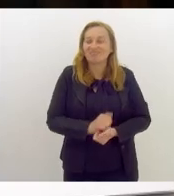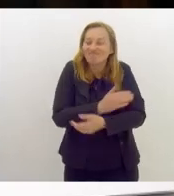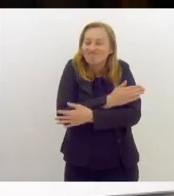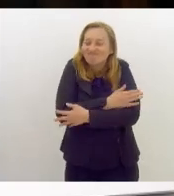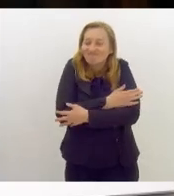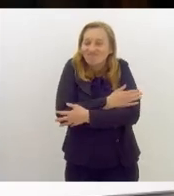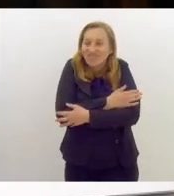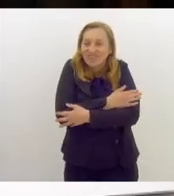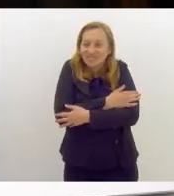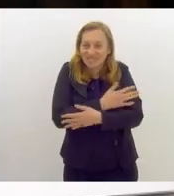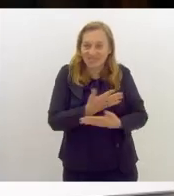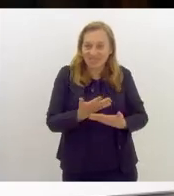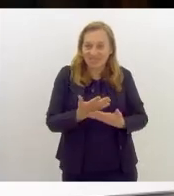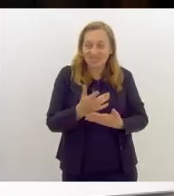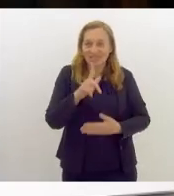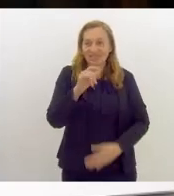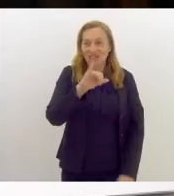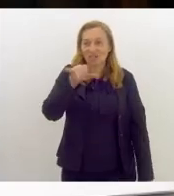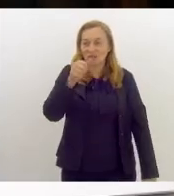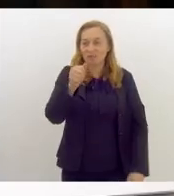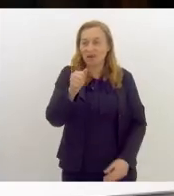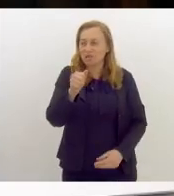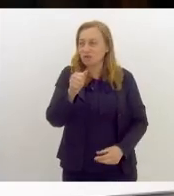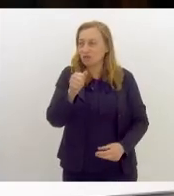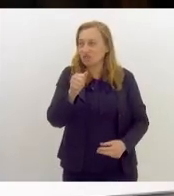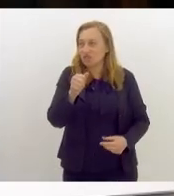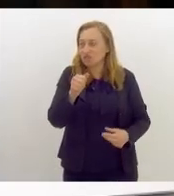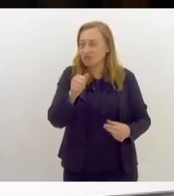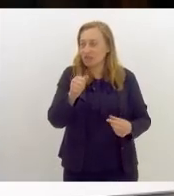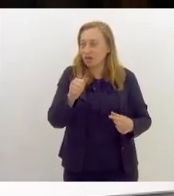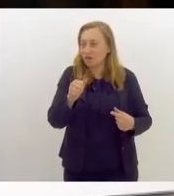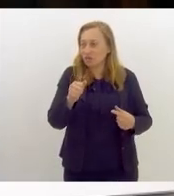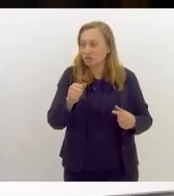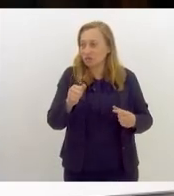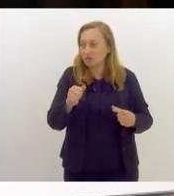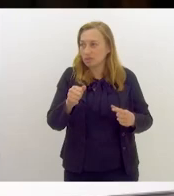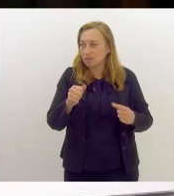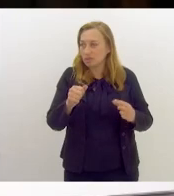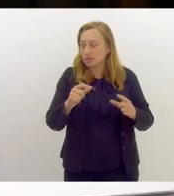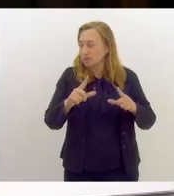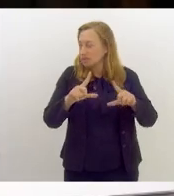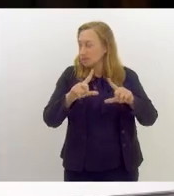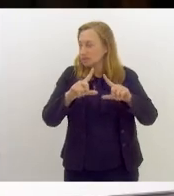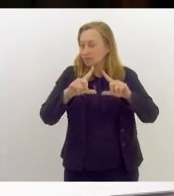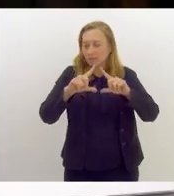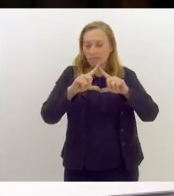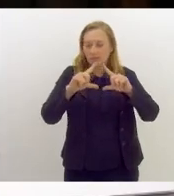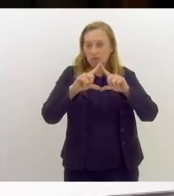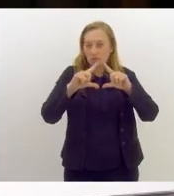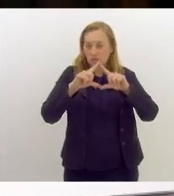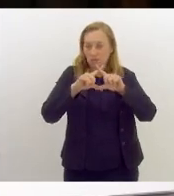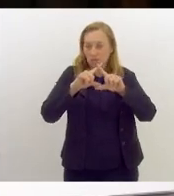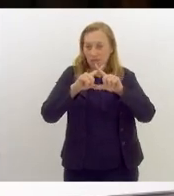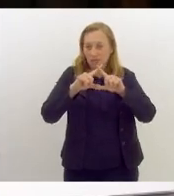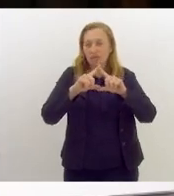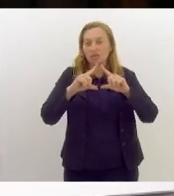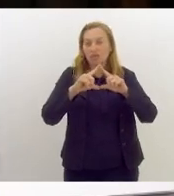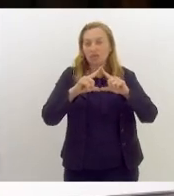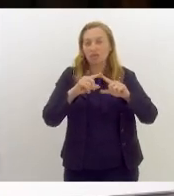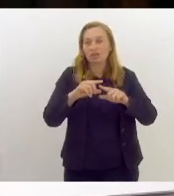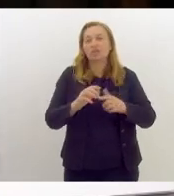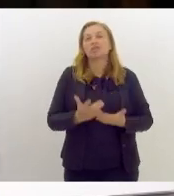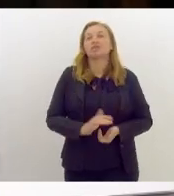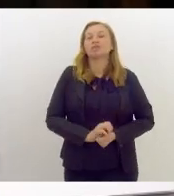da Grande Loja Maçônica do Estado do Rio de Janeiro pois hoje representa sua sensor especial do grão-mestre